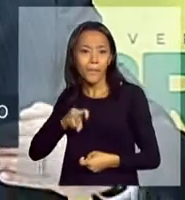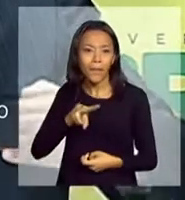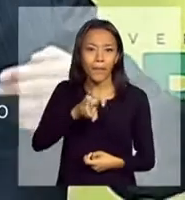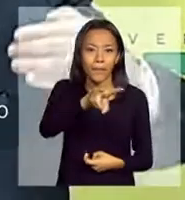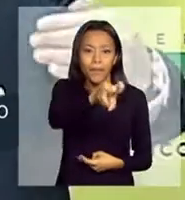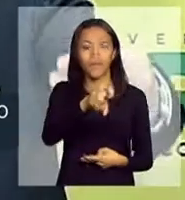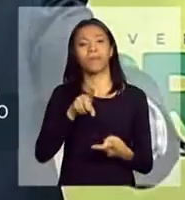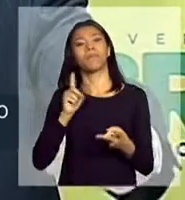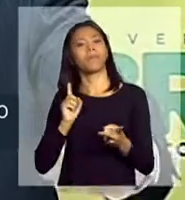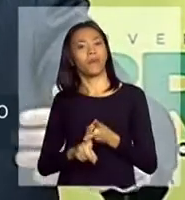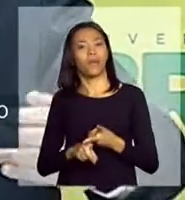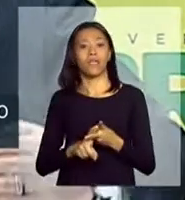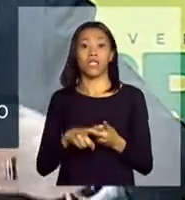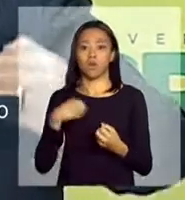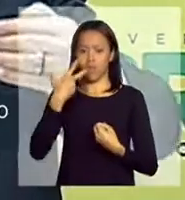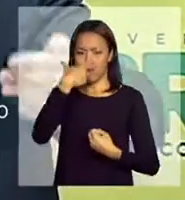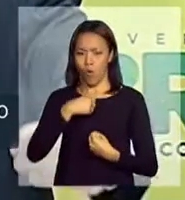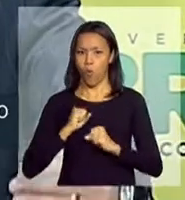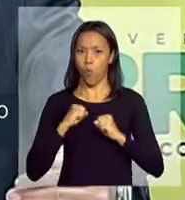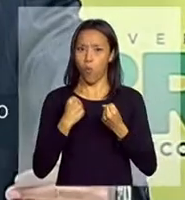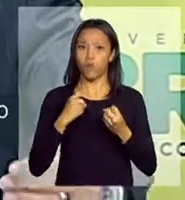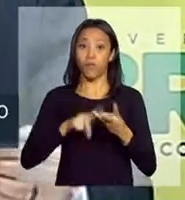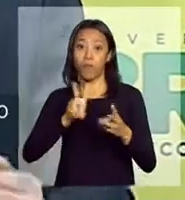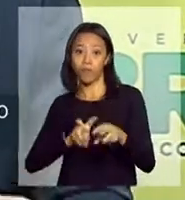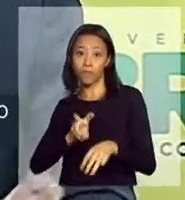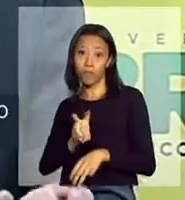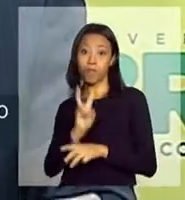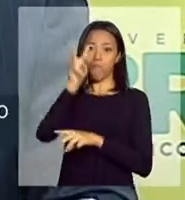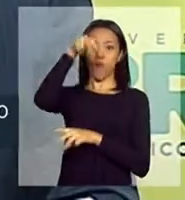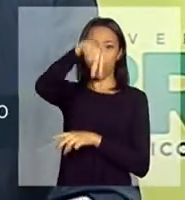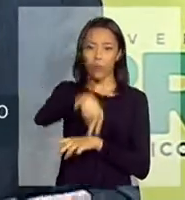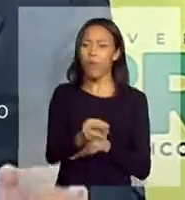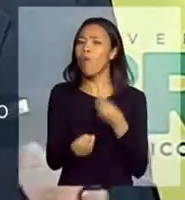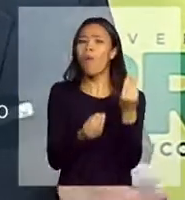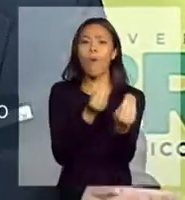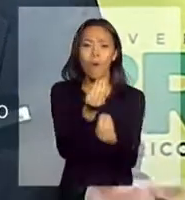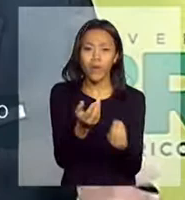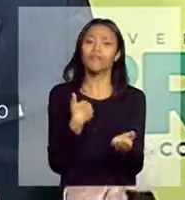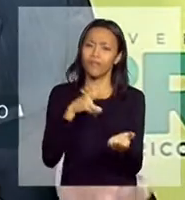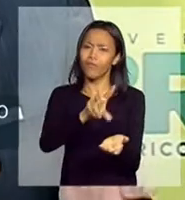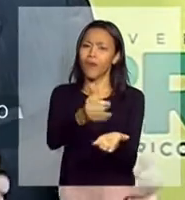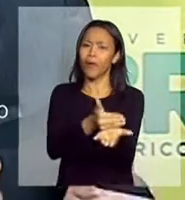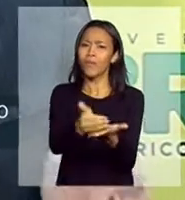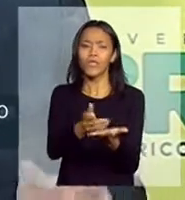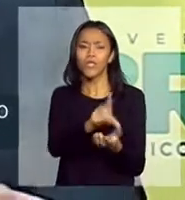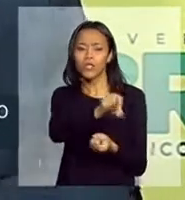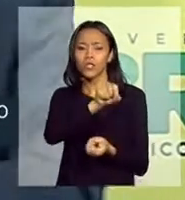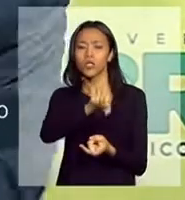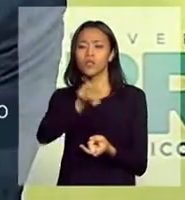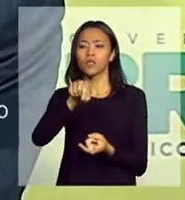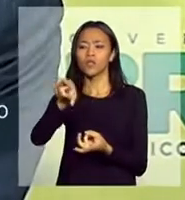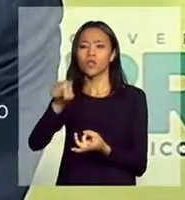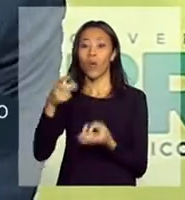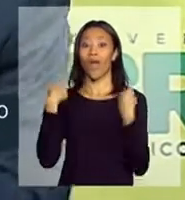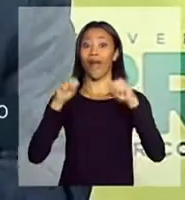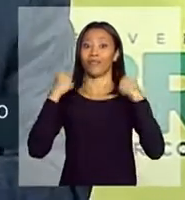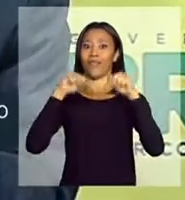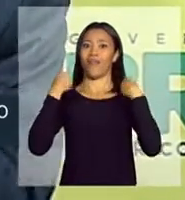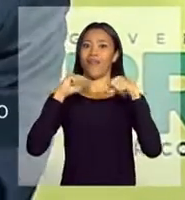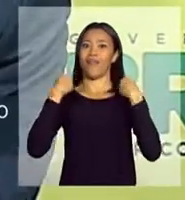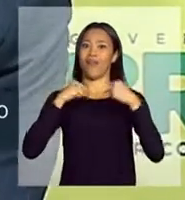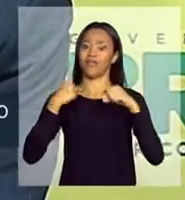distância corrida de resistência e salto em altura nós vamos começar por aí para começar a selecionar atletas para as Olimpíadas